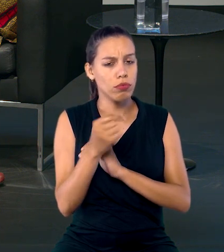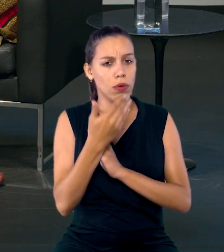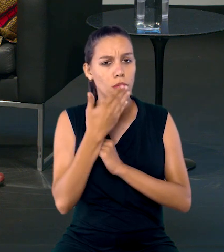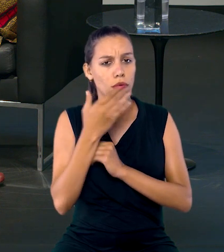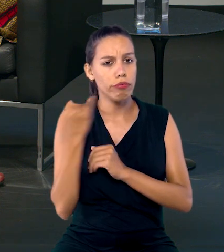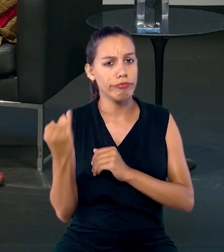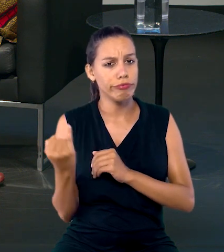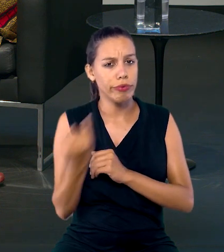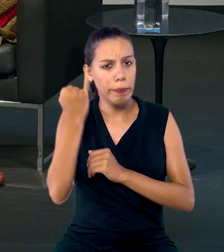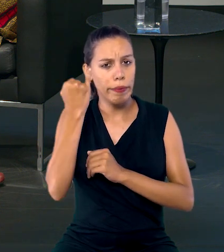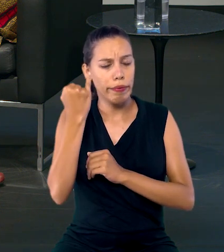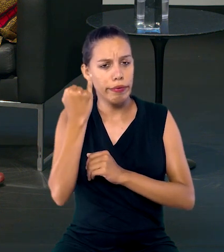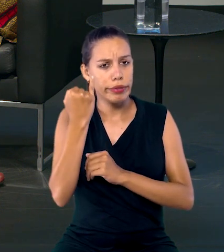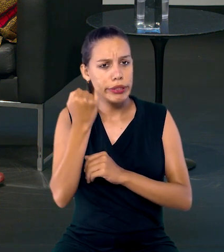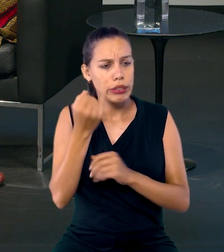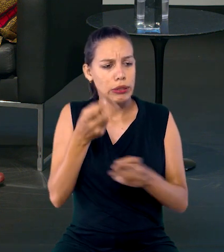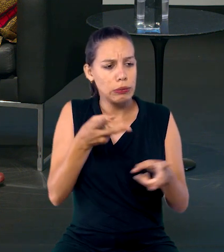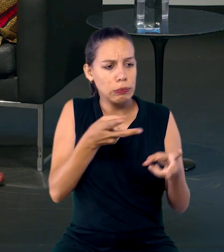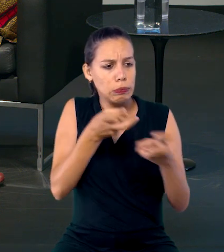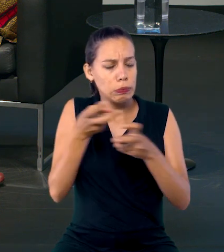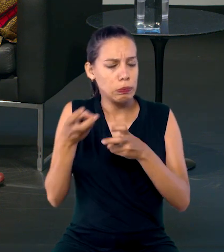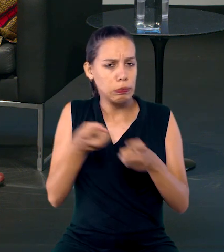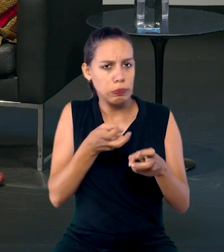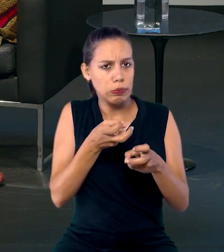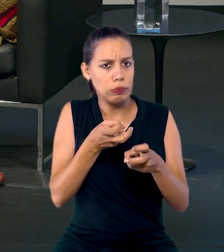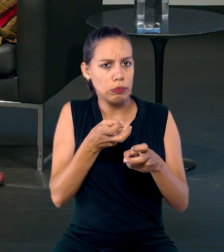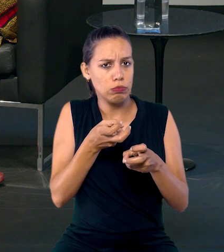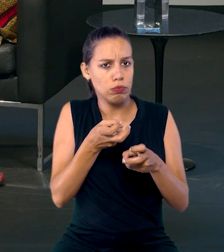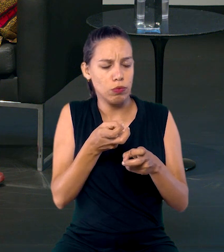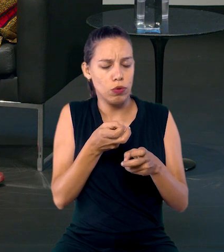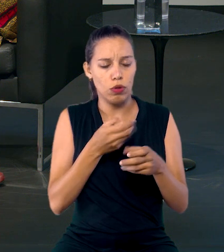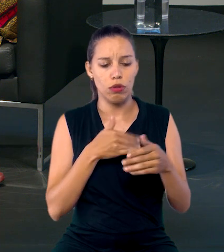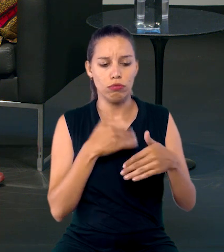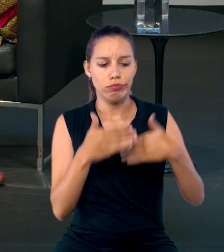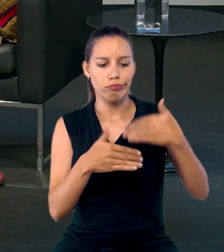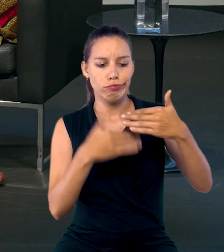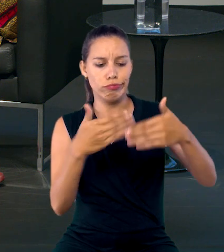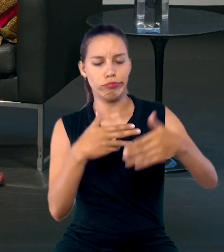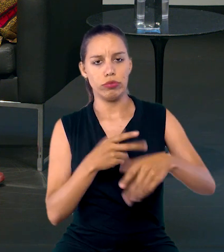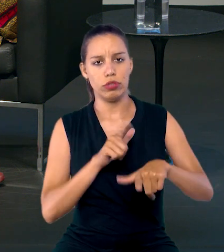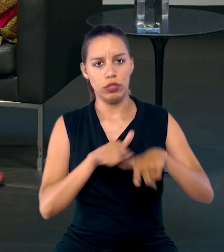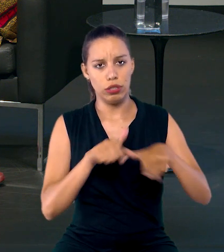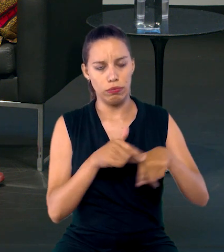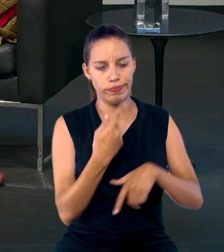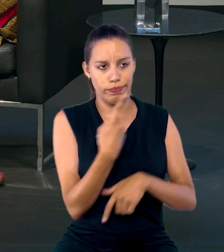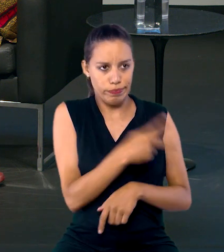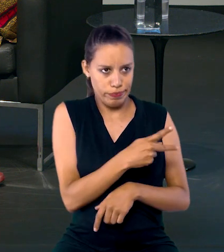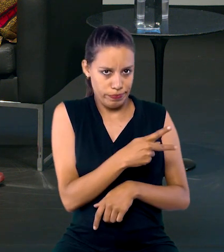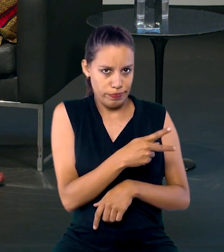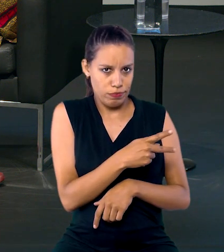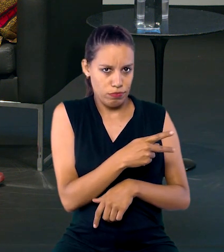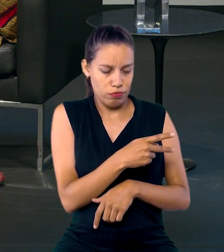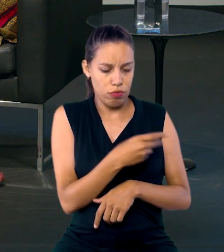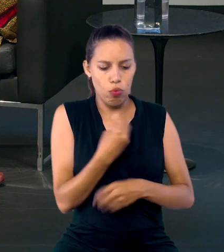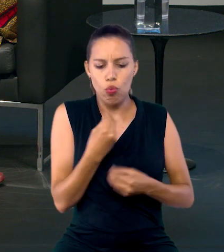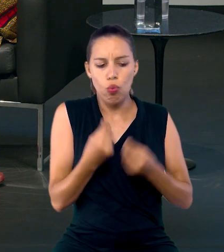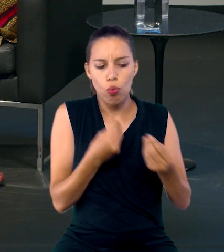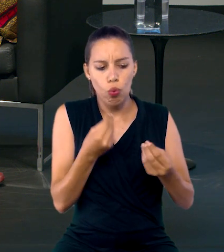a importância da escuta de narrativas na sua trajetória, né, como que isso tem sido